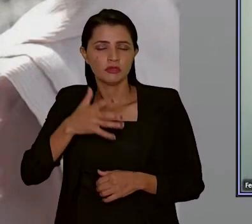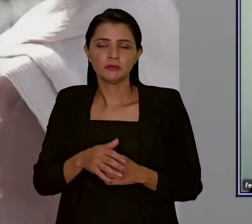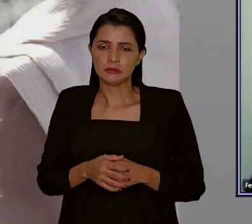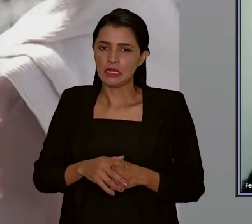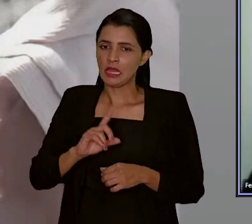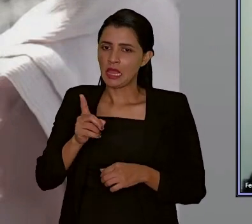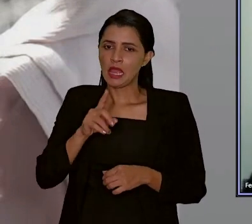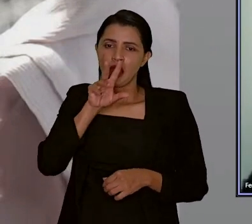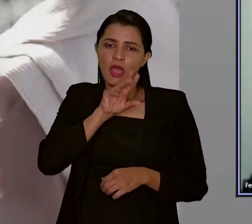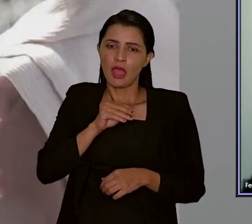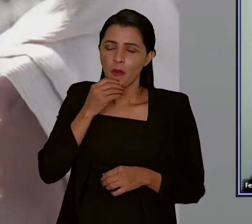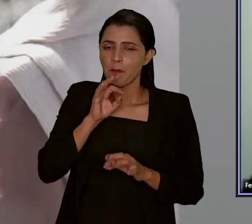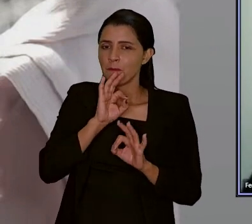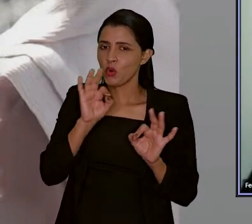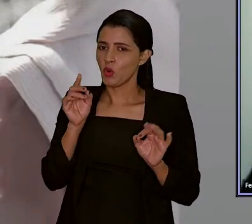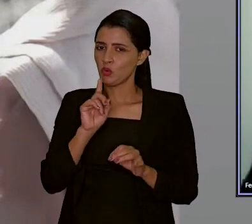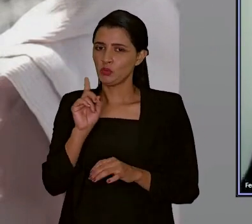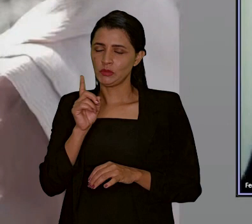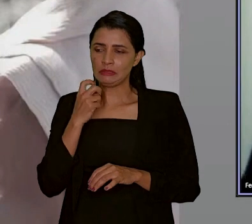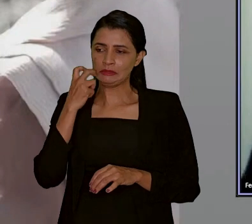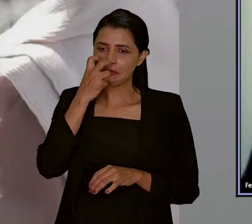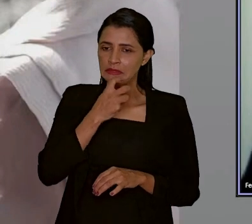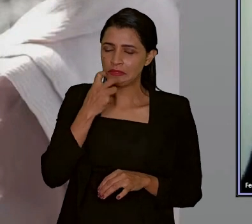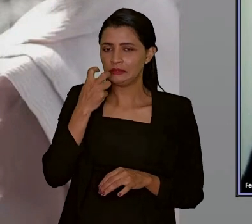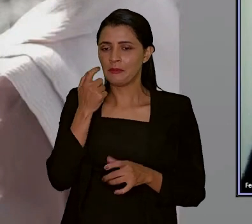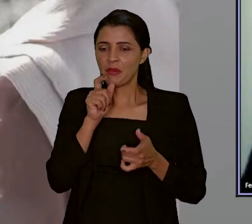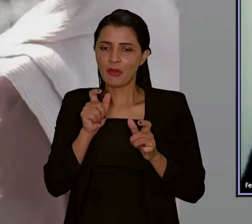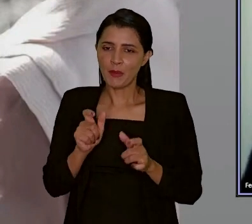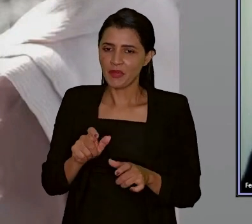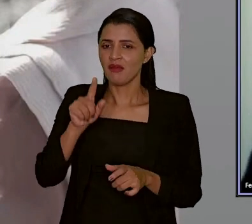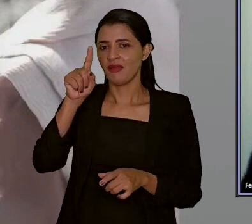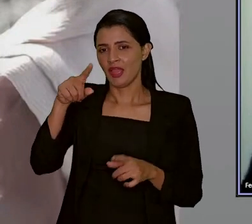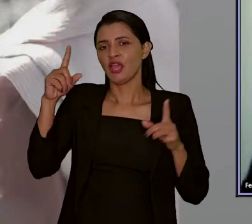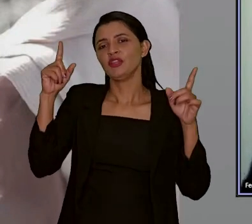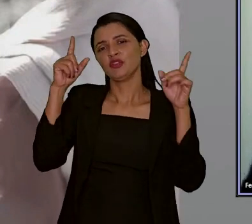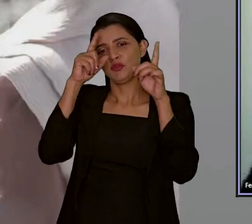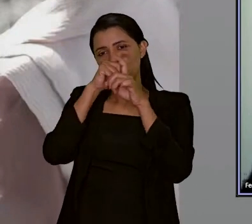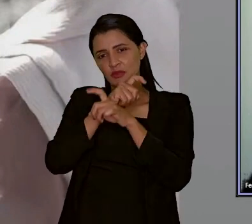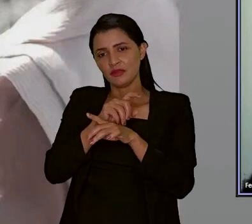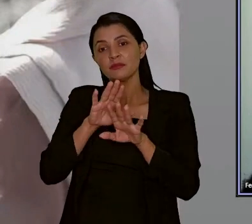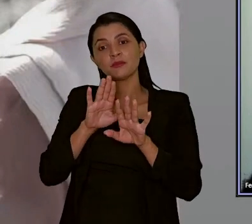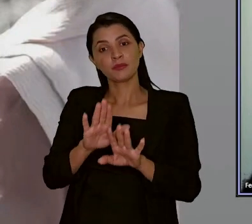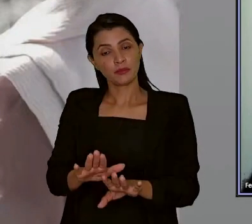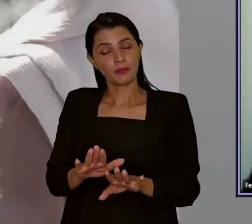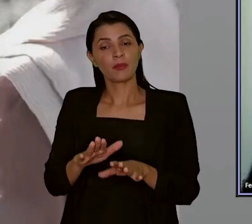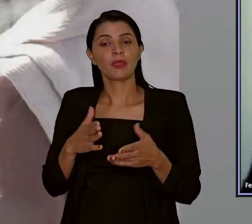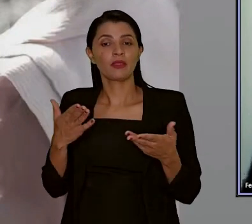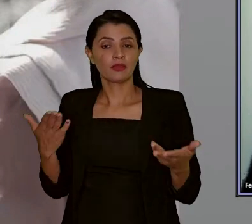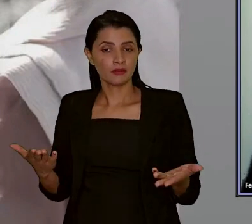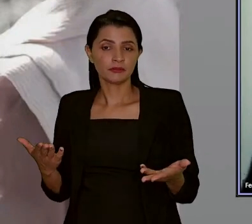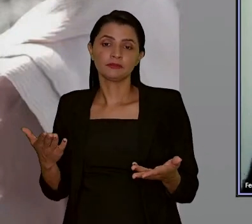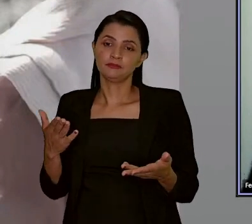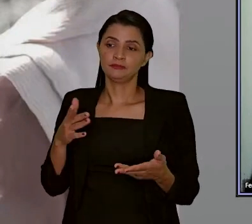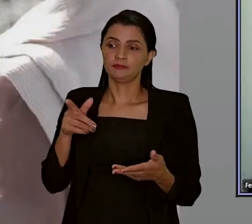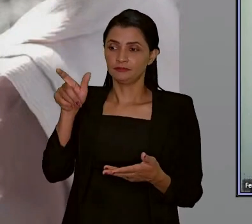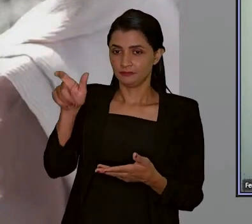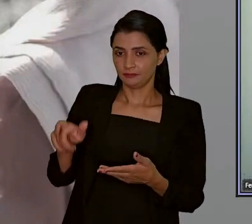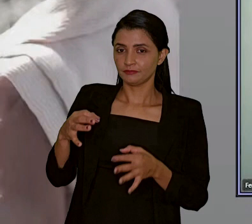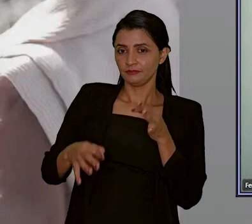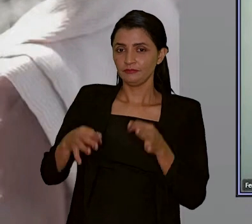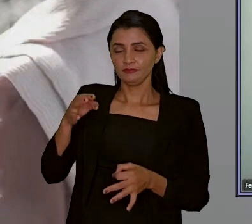já é uma grande dificuldade. Mas Graciela fiquei muito feliz de ouvir a